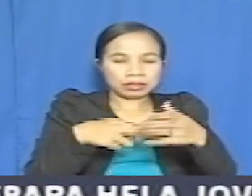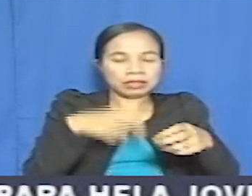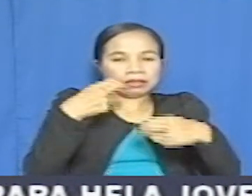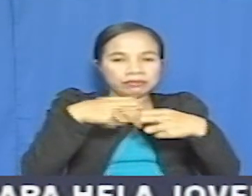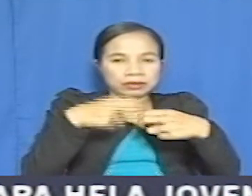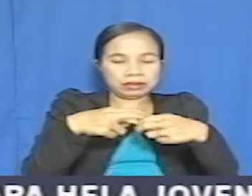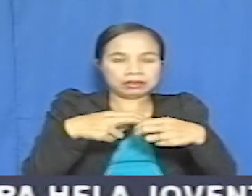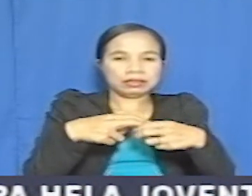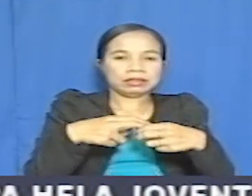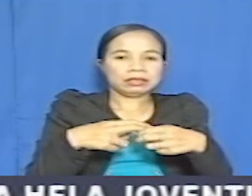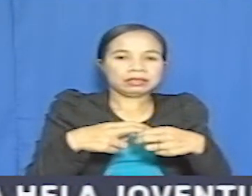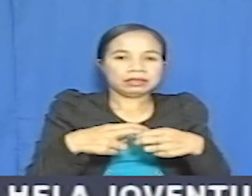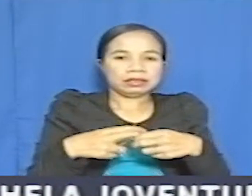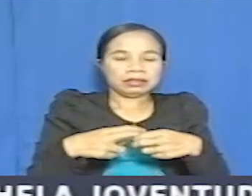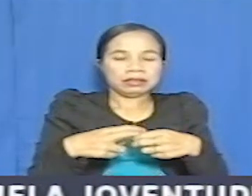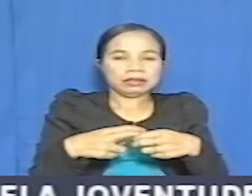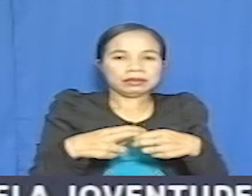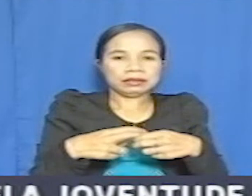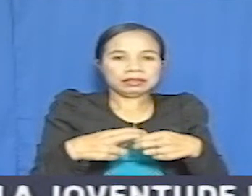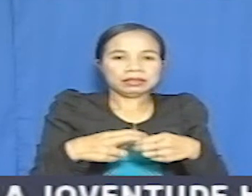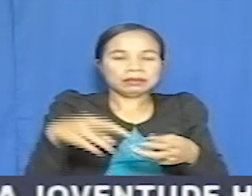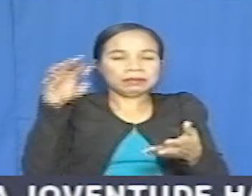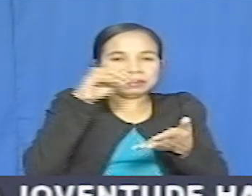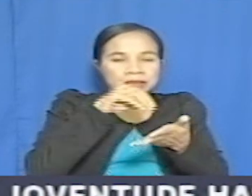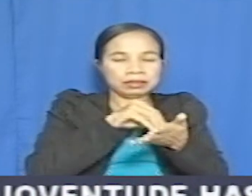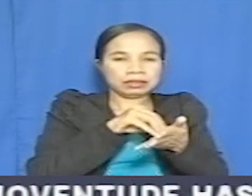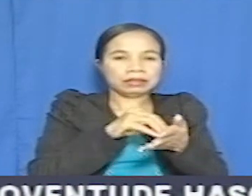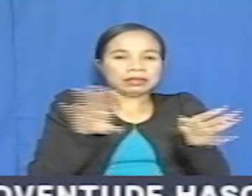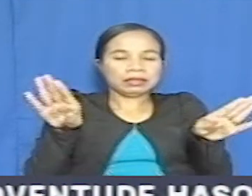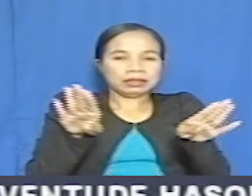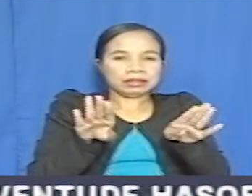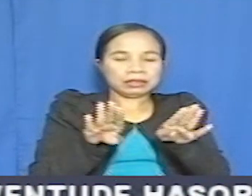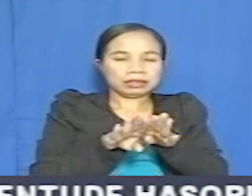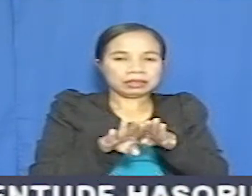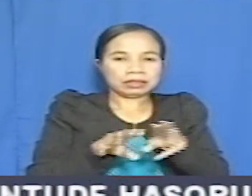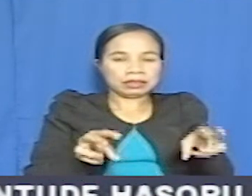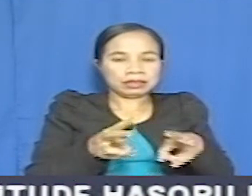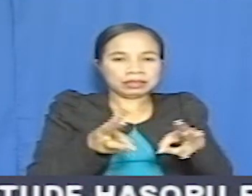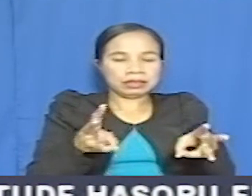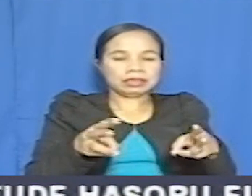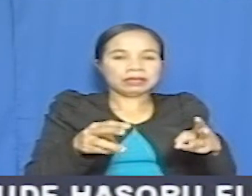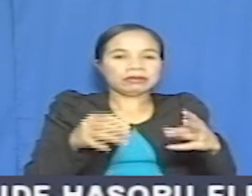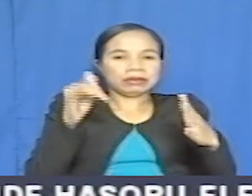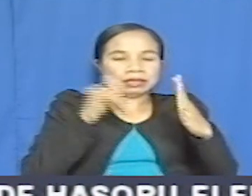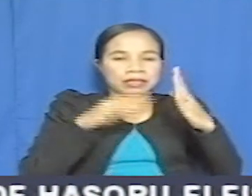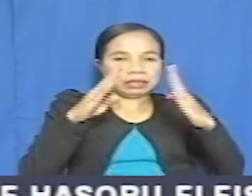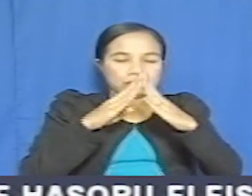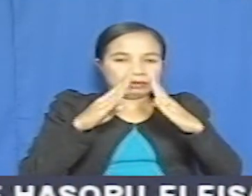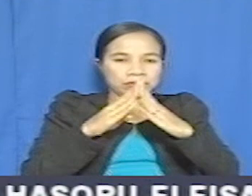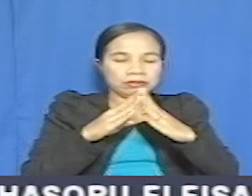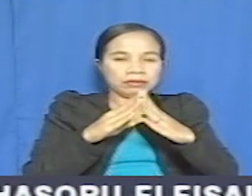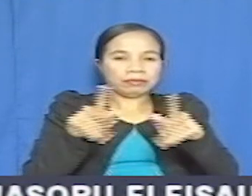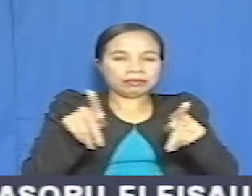difíceis de Dané, no Bemacá impõe domiciliário geral para a população e a posto Hermera no